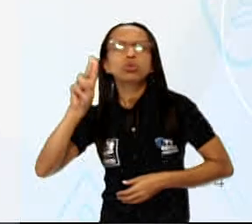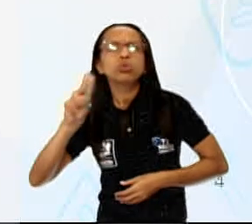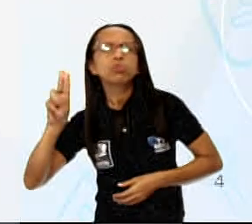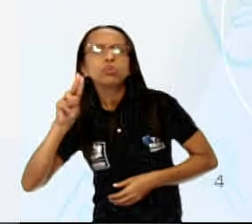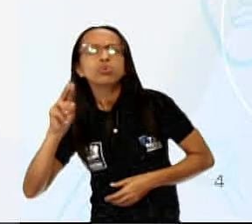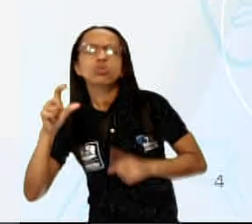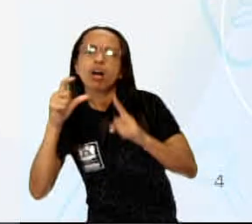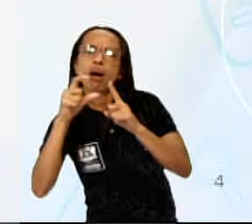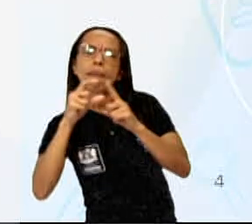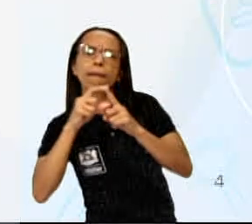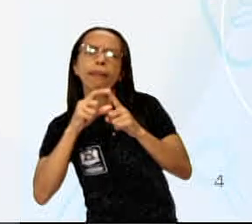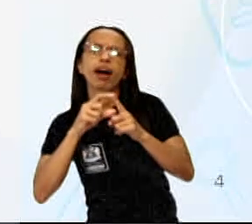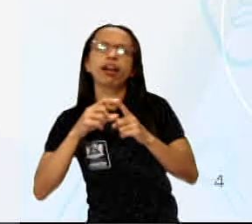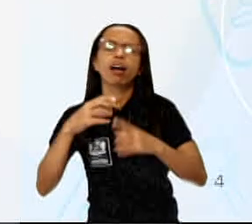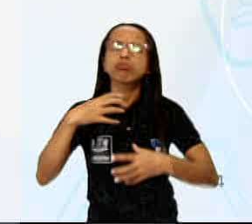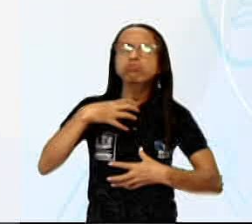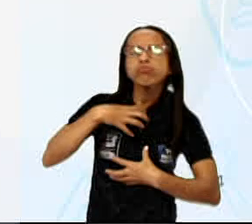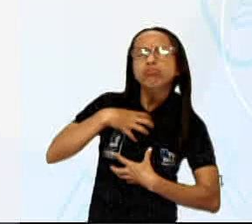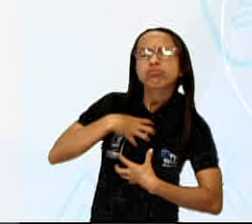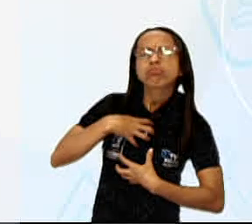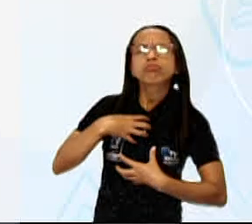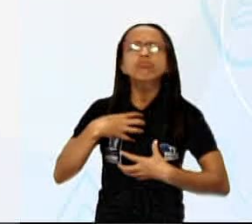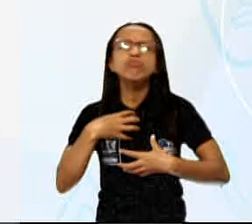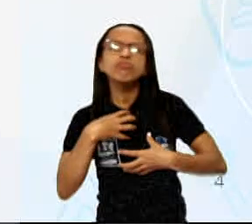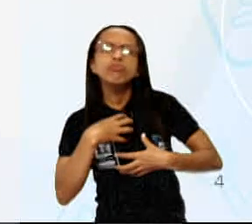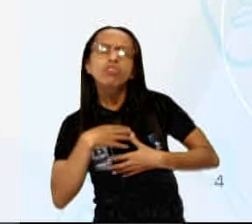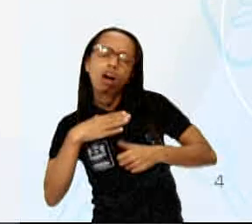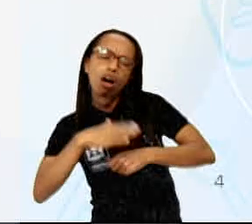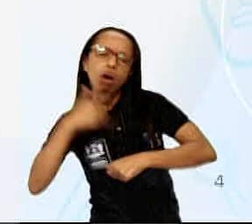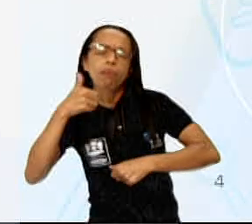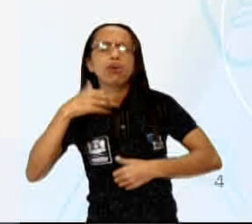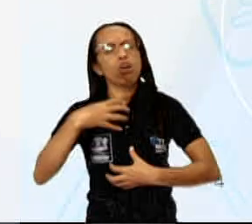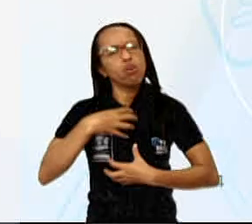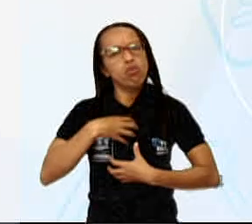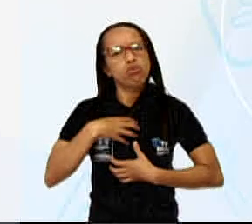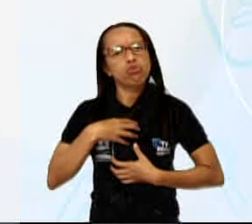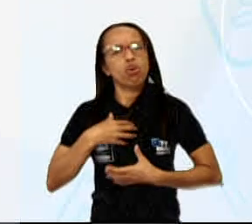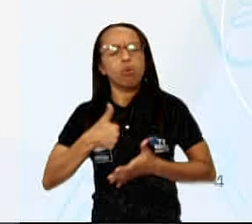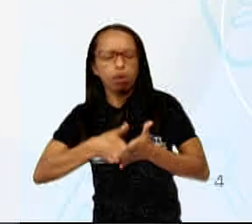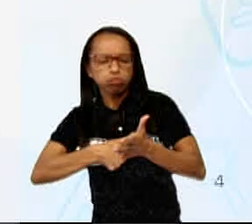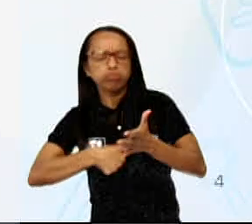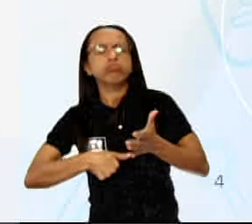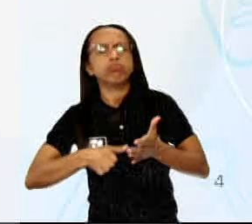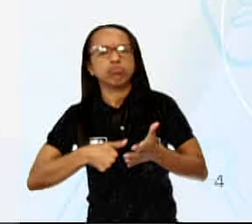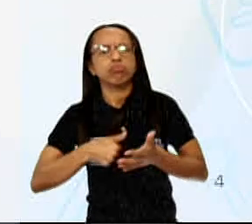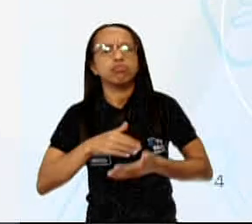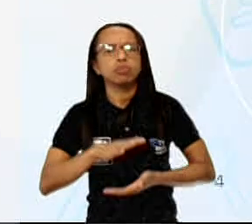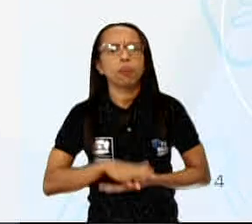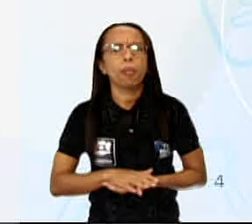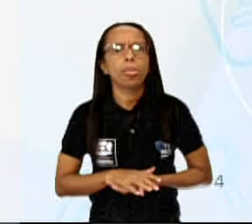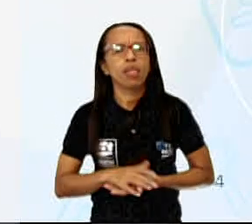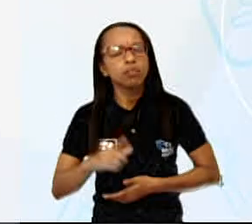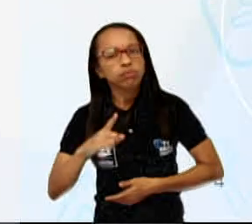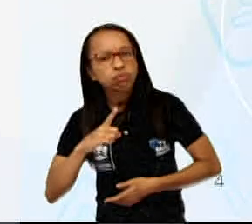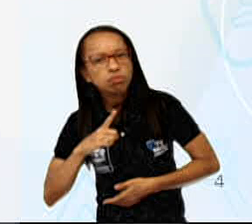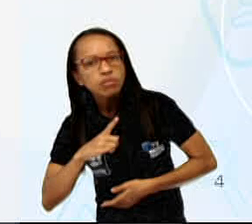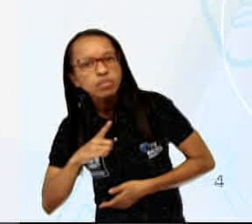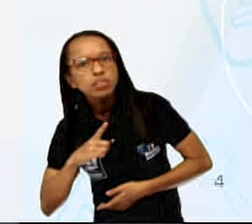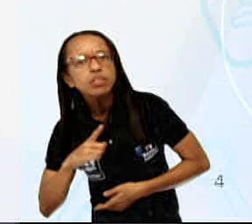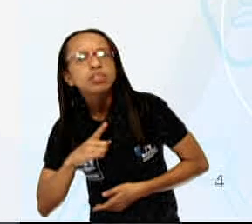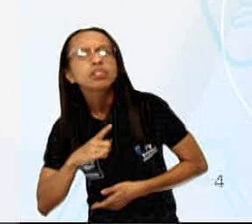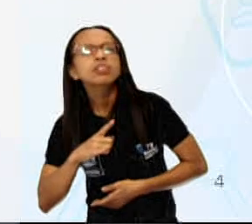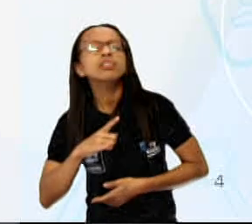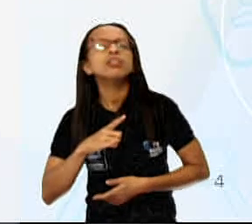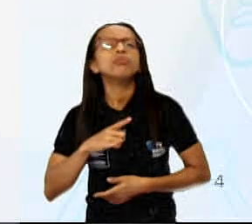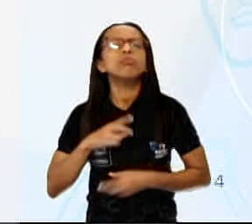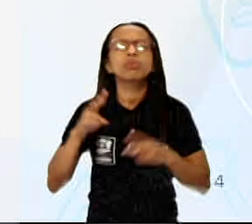forma, melhor forma de expressão que o autor ou a autora queira dar. Também vimos que ele é um texto ficcional, que ele vai criar um universo e